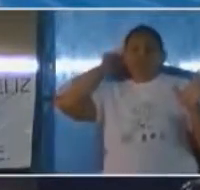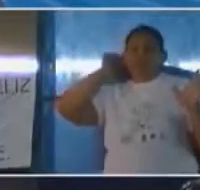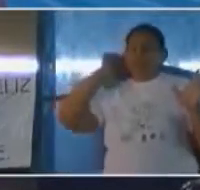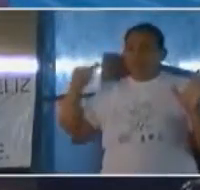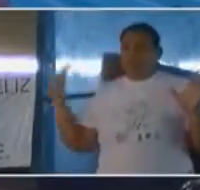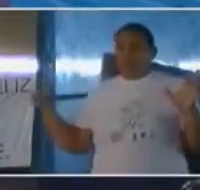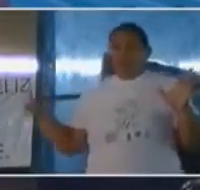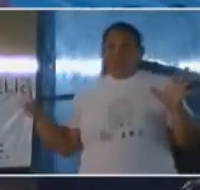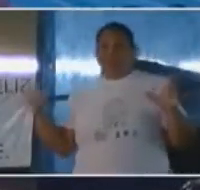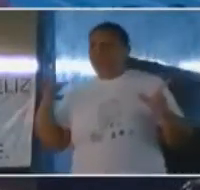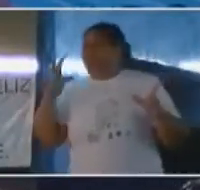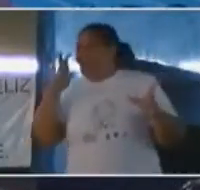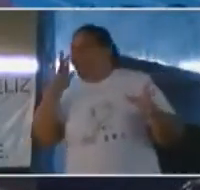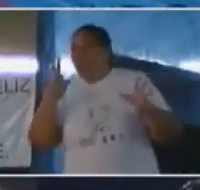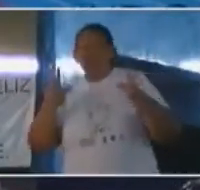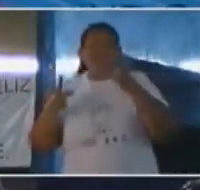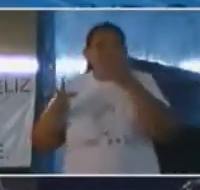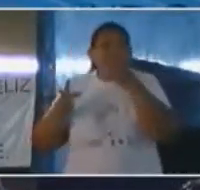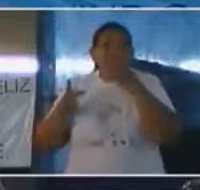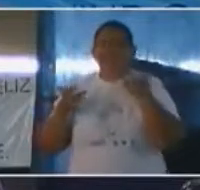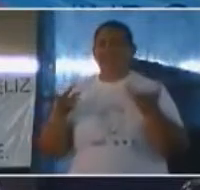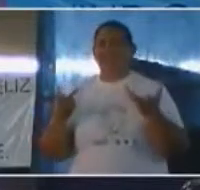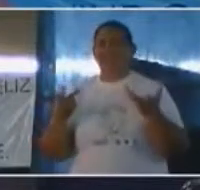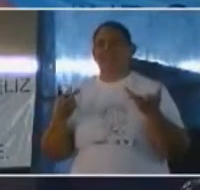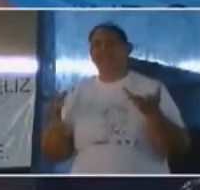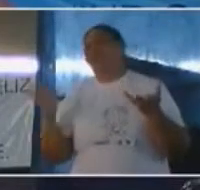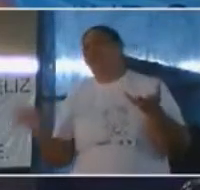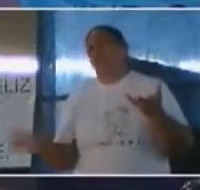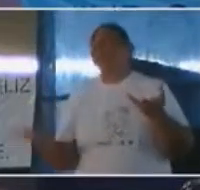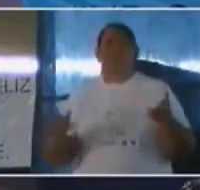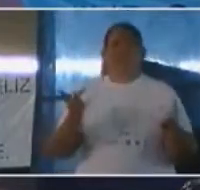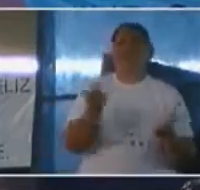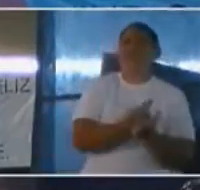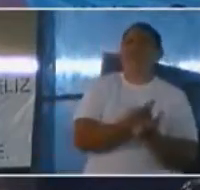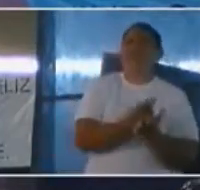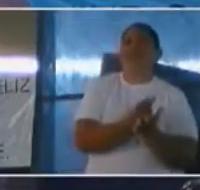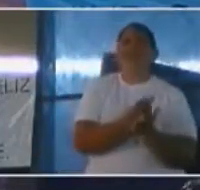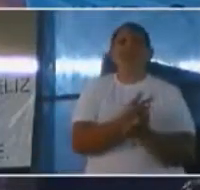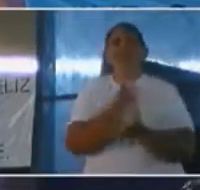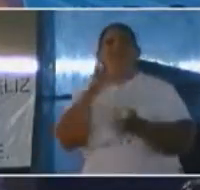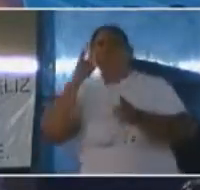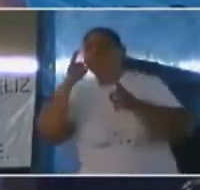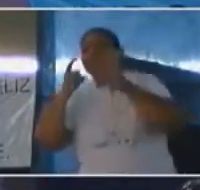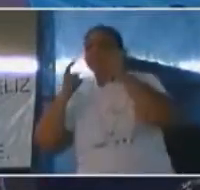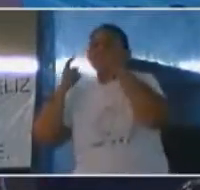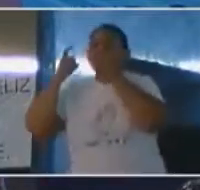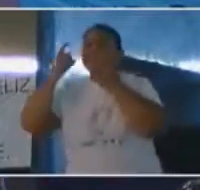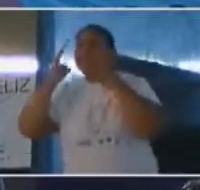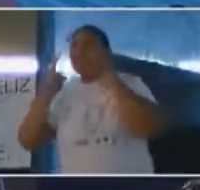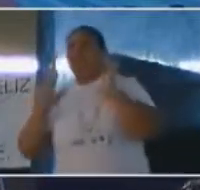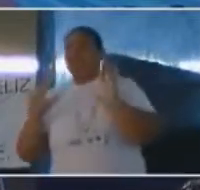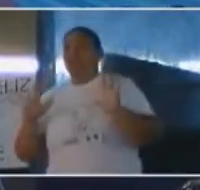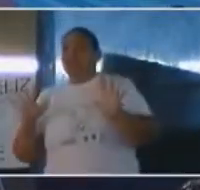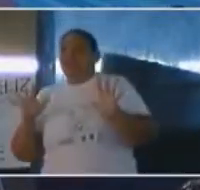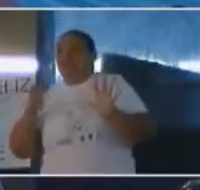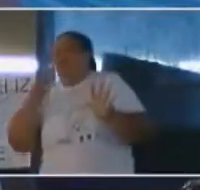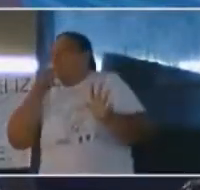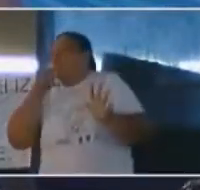aqueles espaços nas páginas da internet em que leitores e leitoras podem opinar sobre as